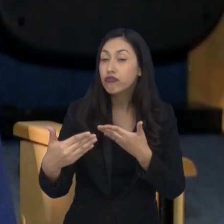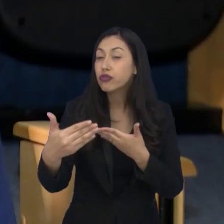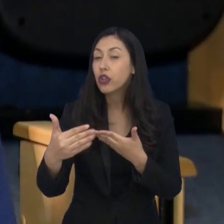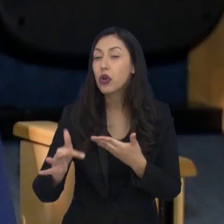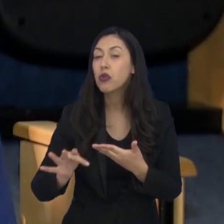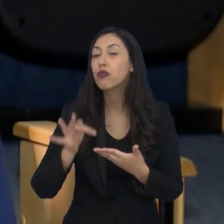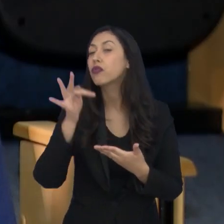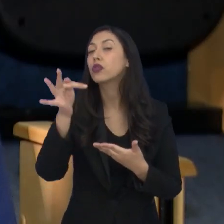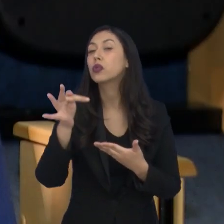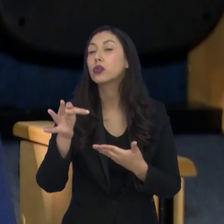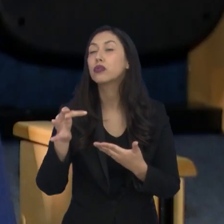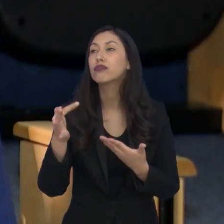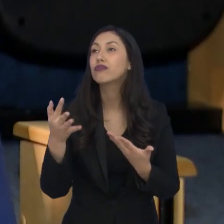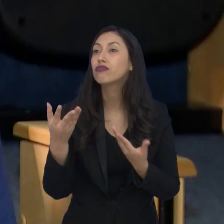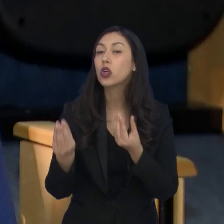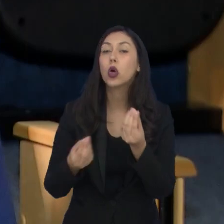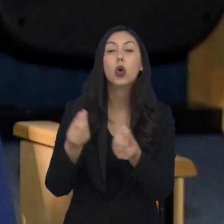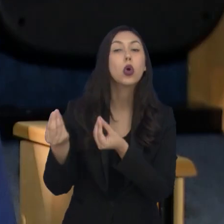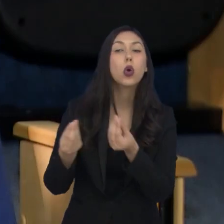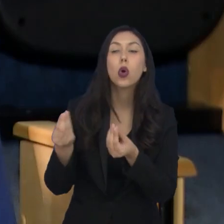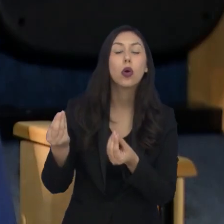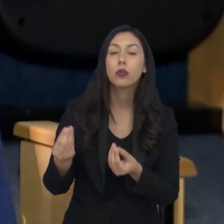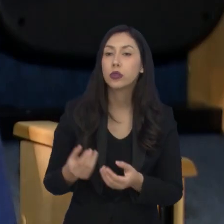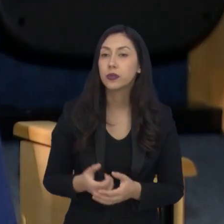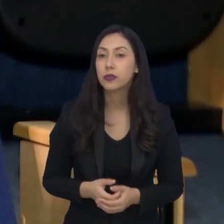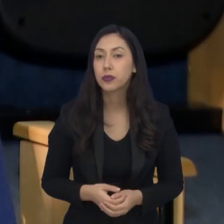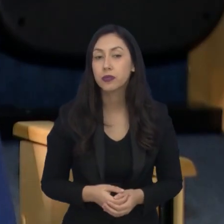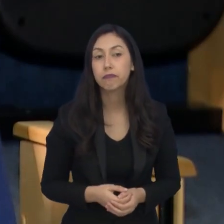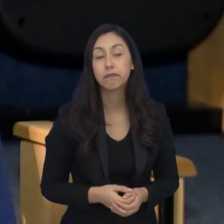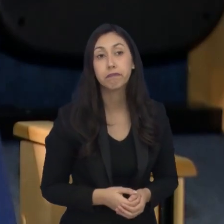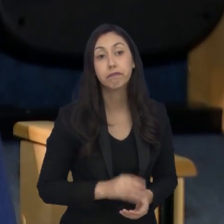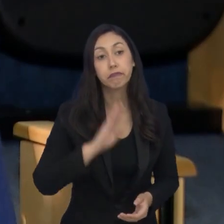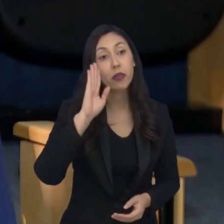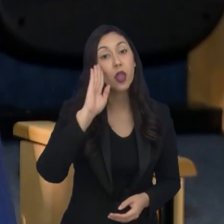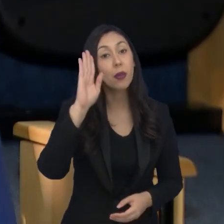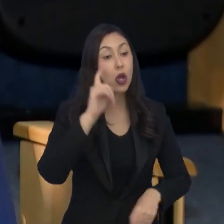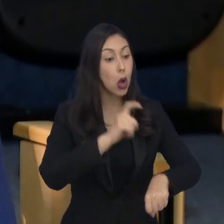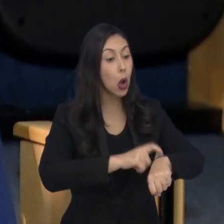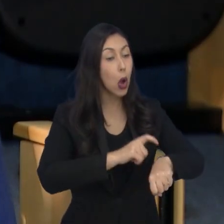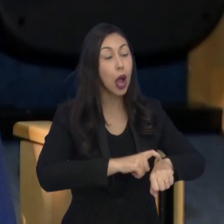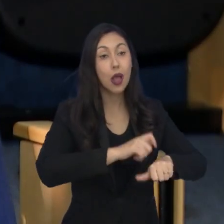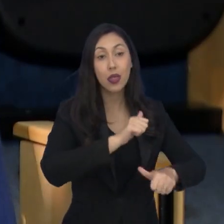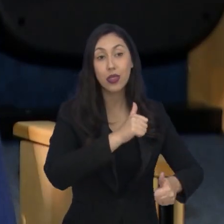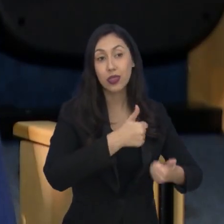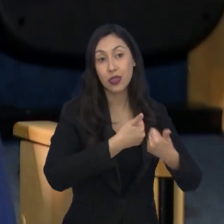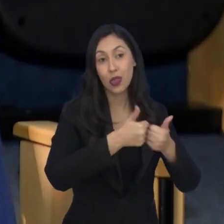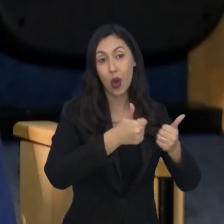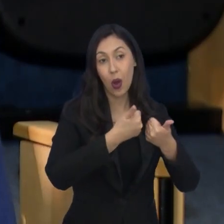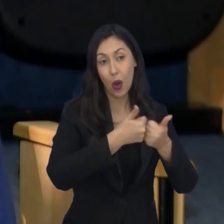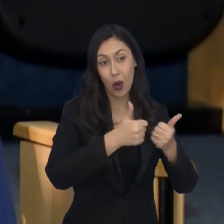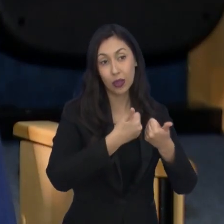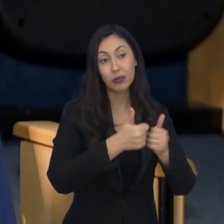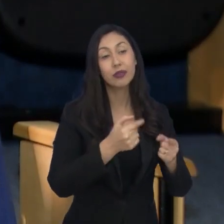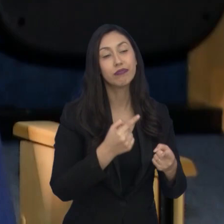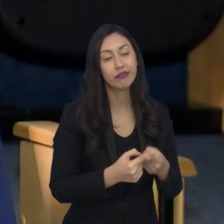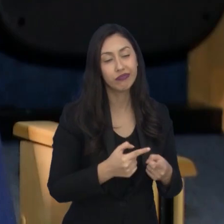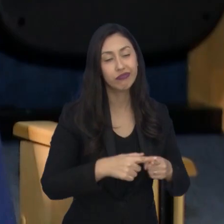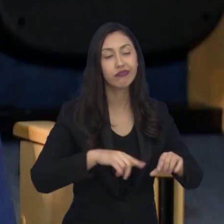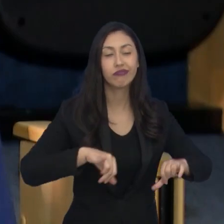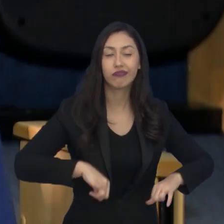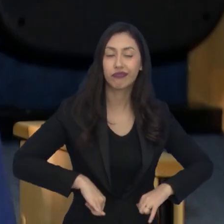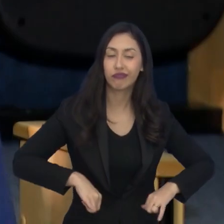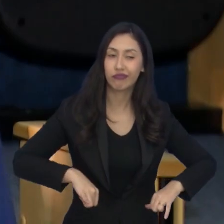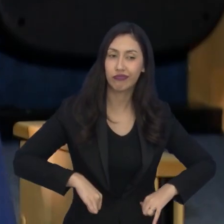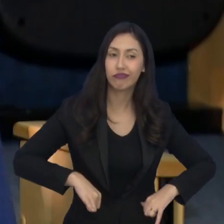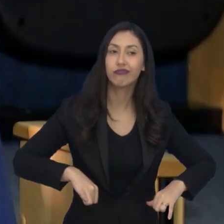futuro vai influenciar, vai impactar? Principalmente o horário de ônibus, porque a gente sofre muito